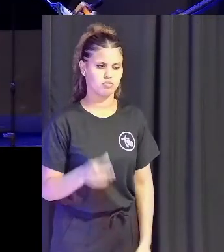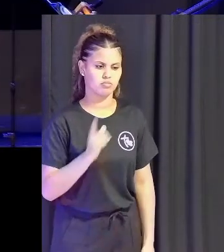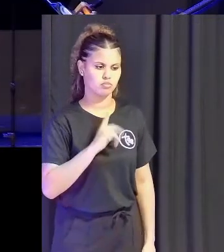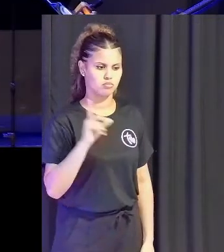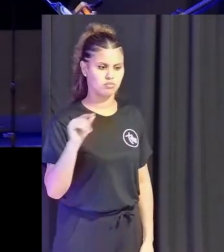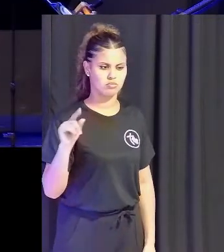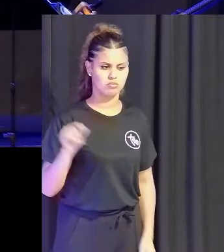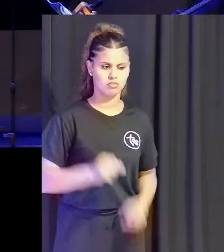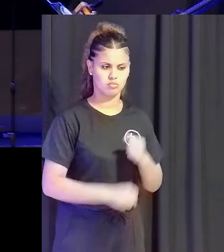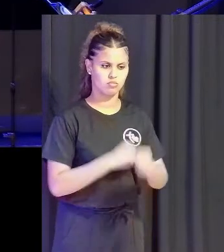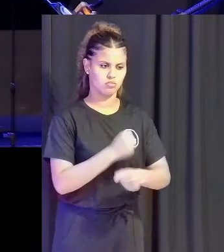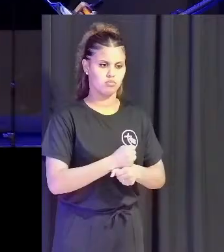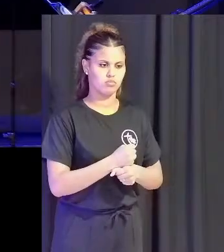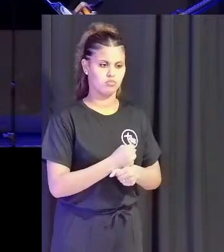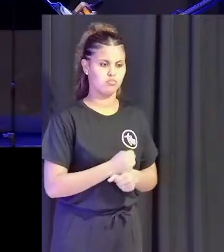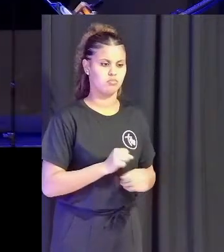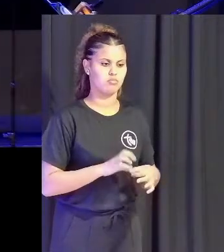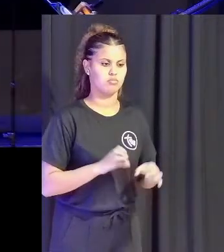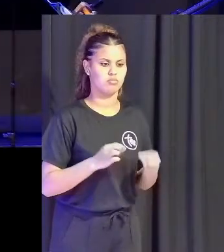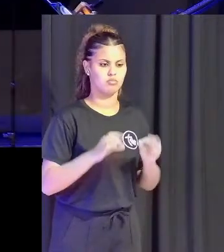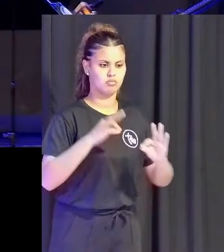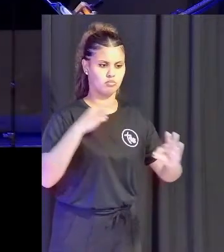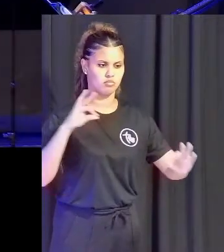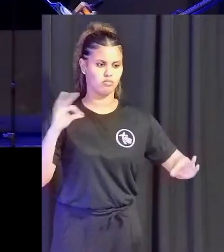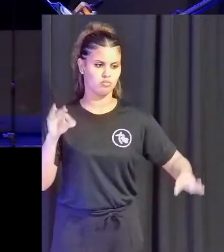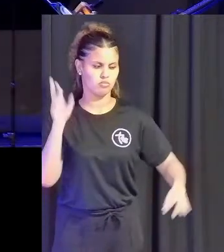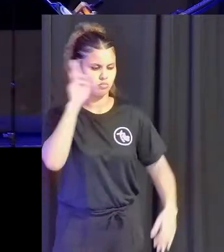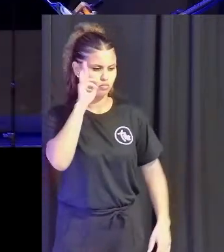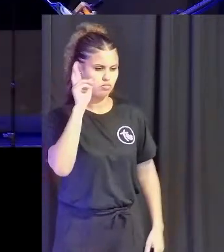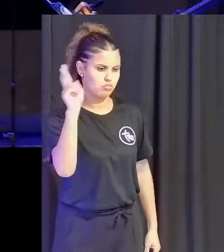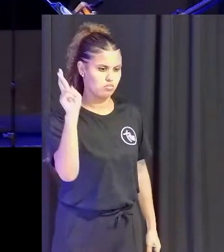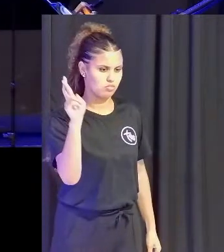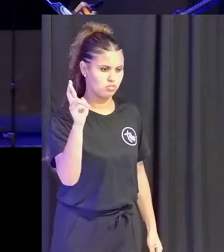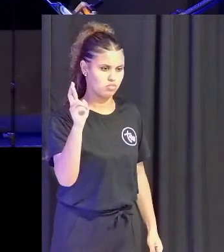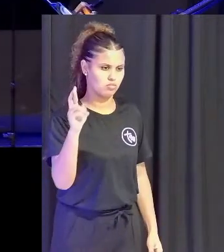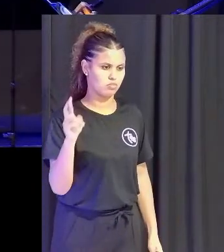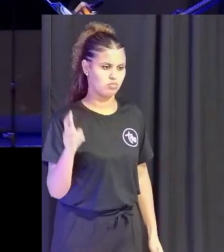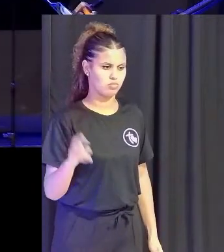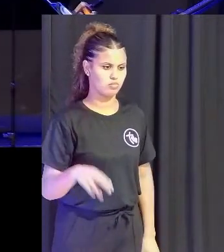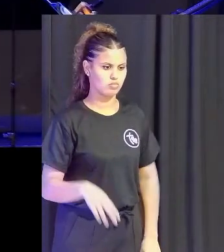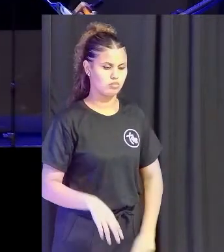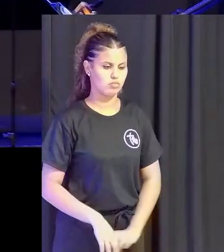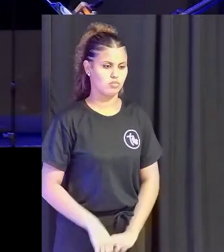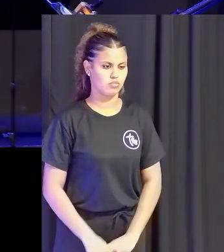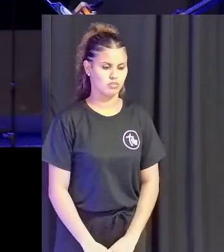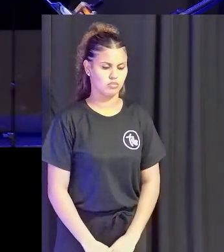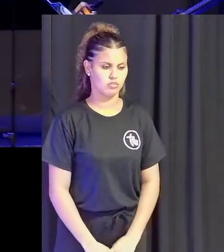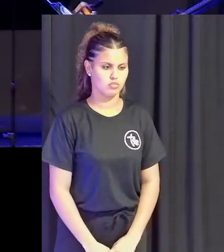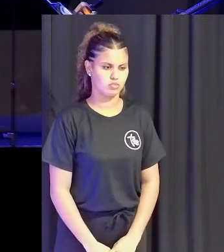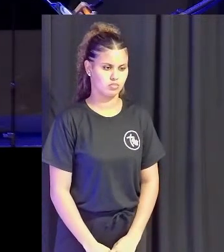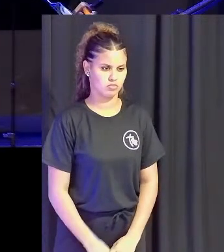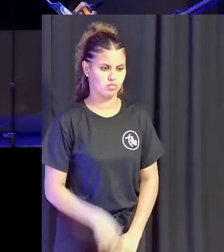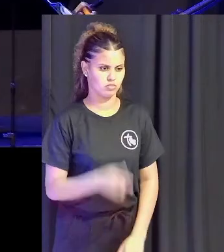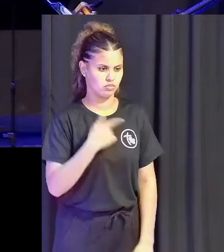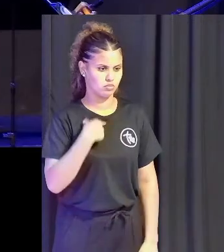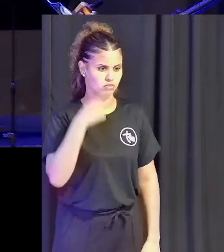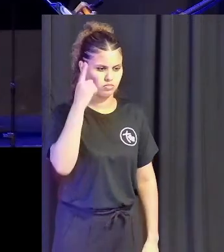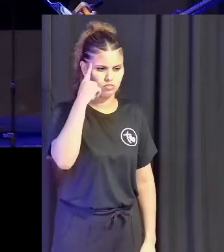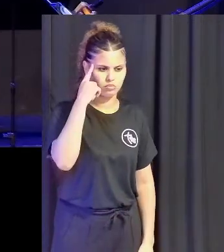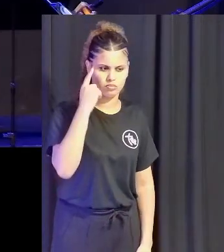Senhor. Então, isso me serviu para dizer, não pode falar na igreja. Outra foi